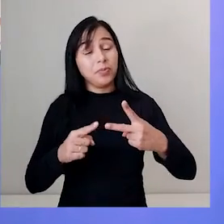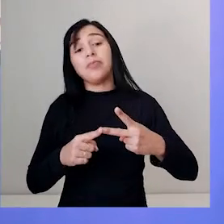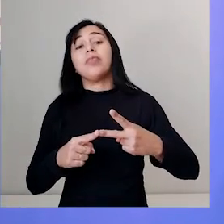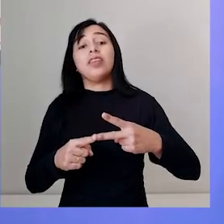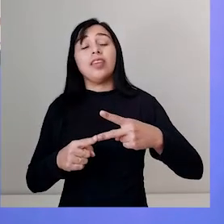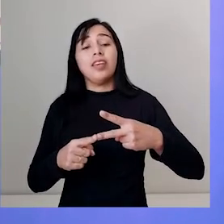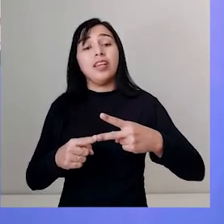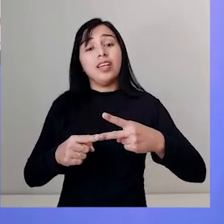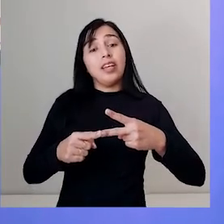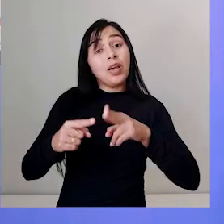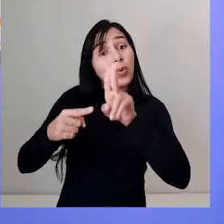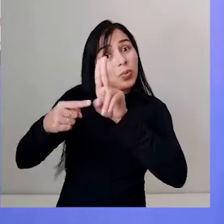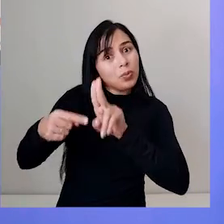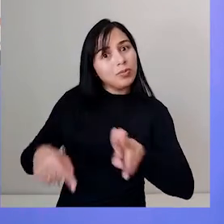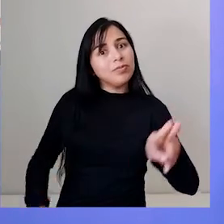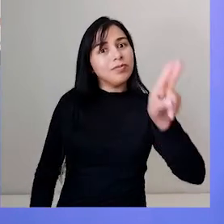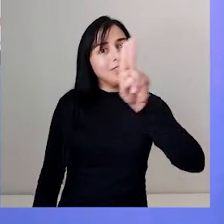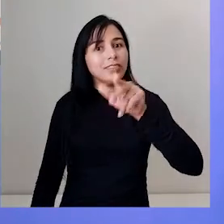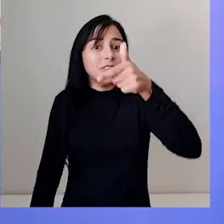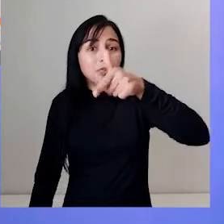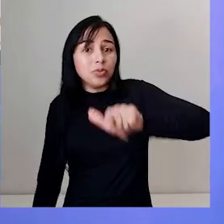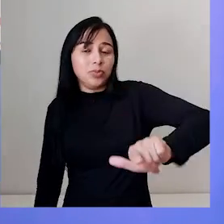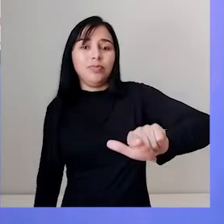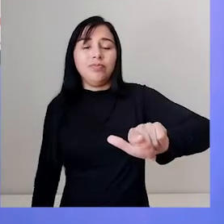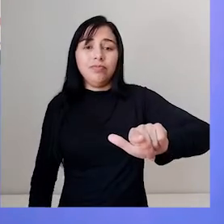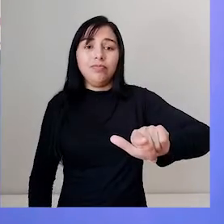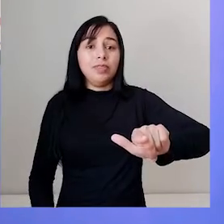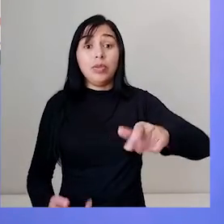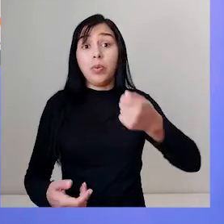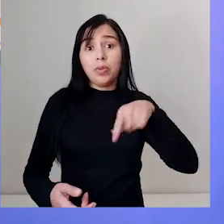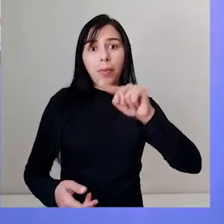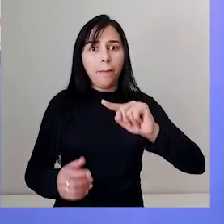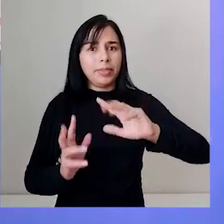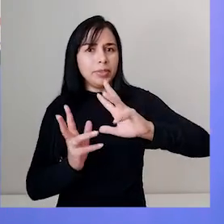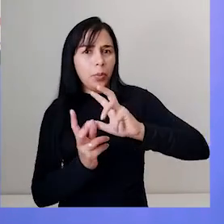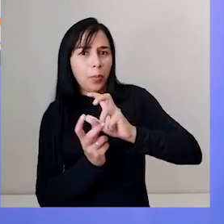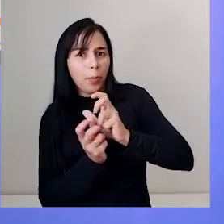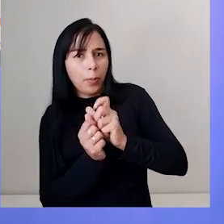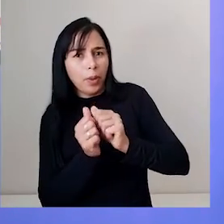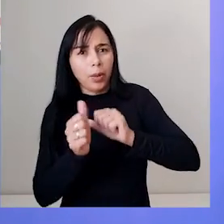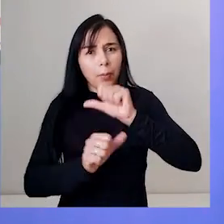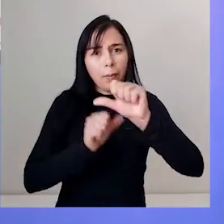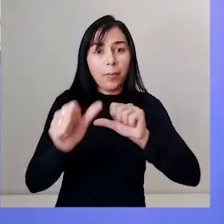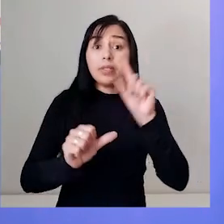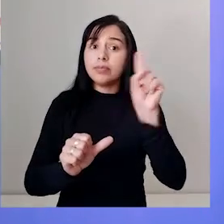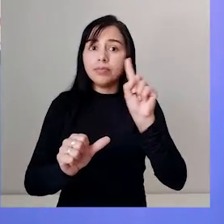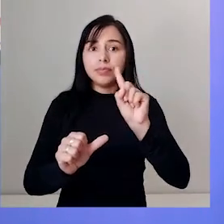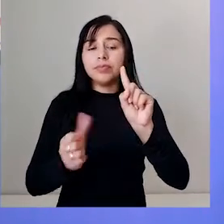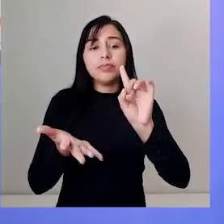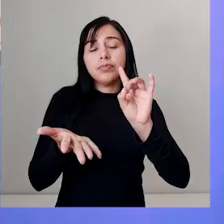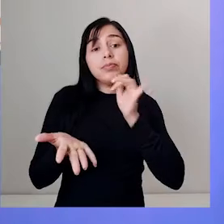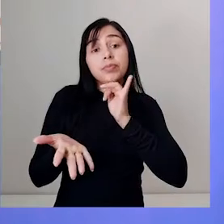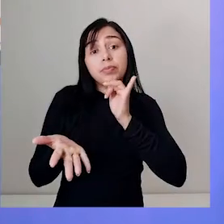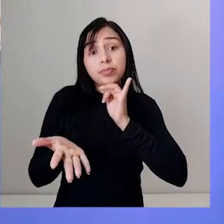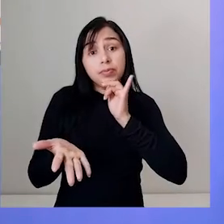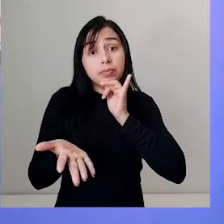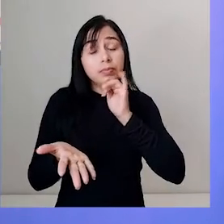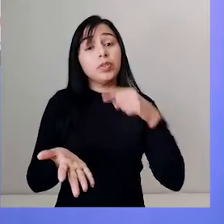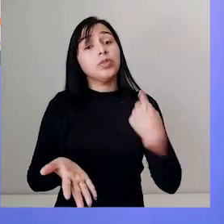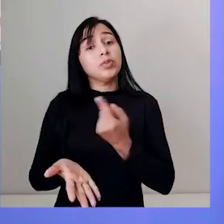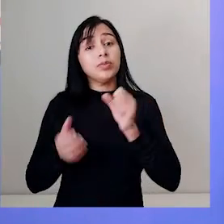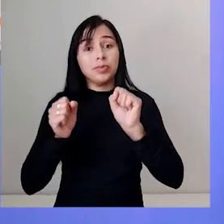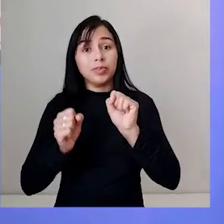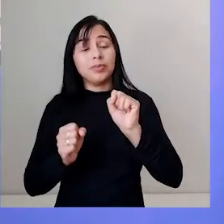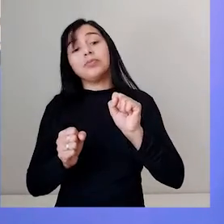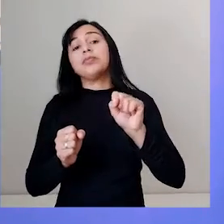há um reprocessamento desse material. Vamos apenas, de forma artesanal, por exemplo,